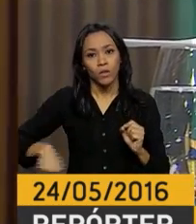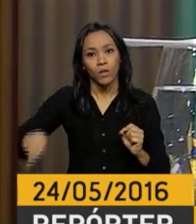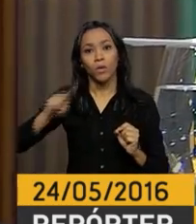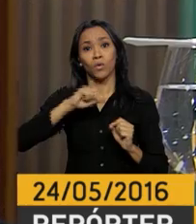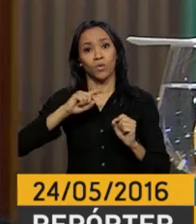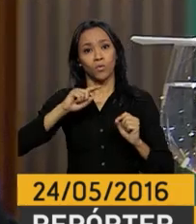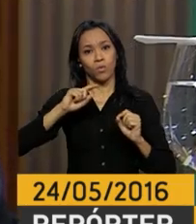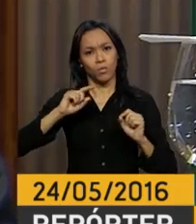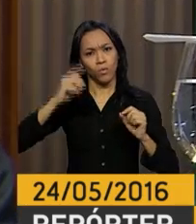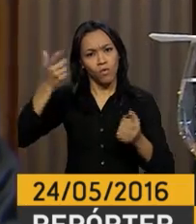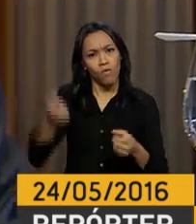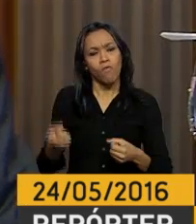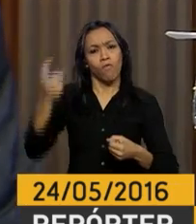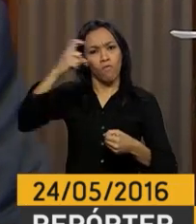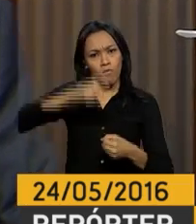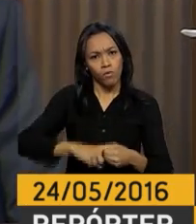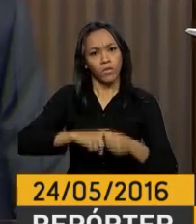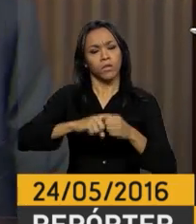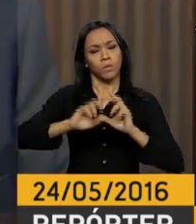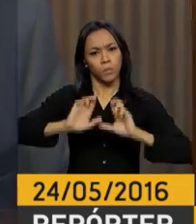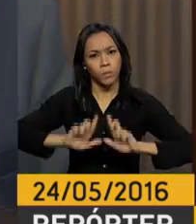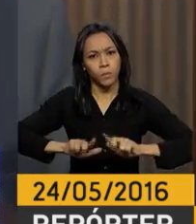reinstitucionalizando o país,